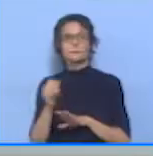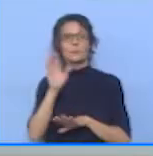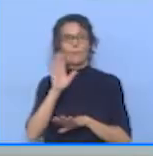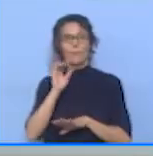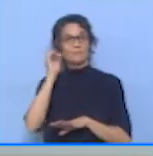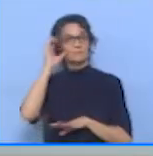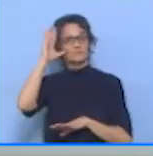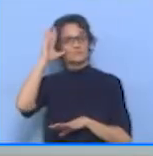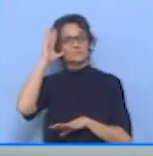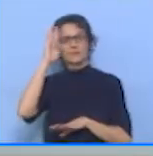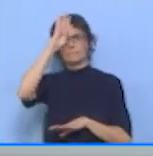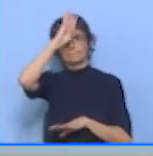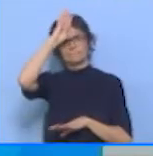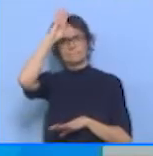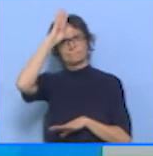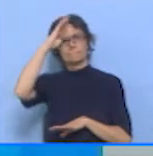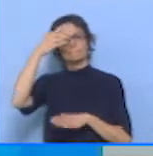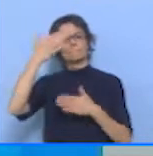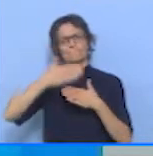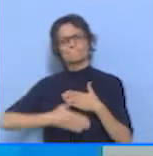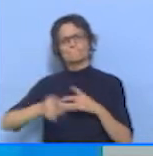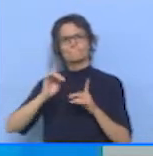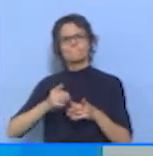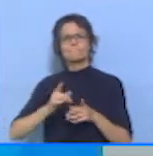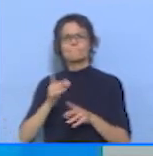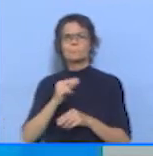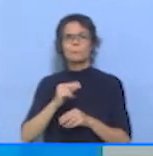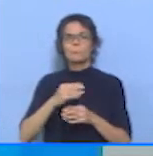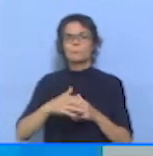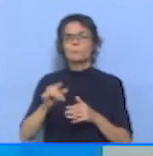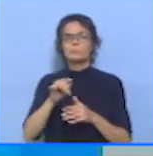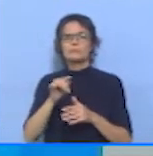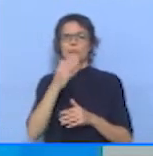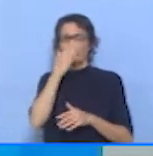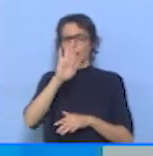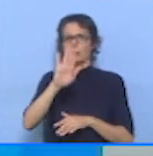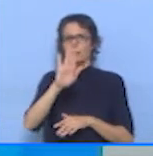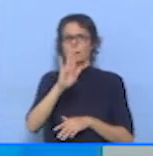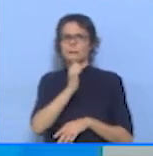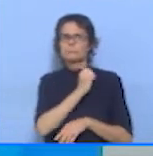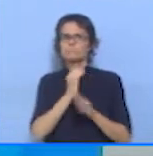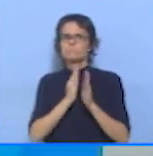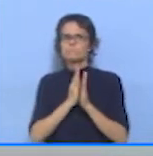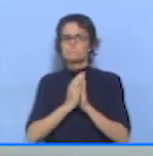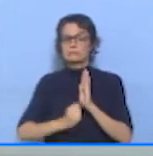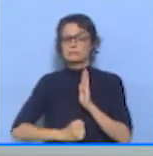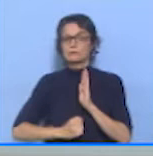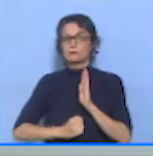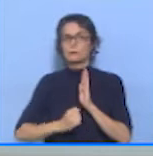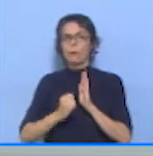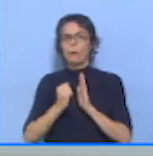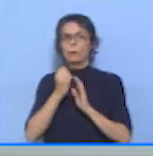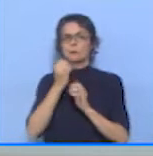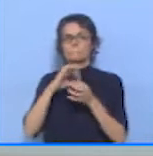Olá, muito boa tarde. O Papa Francisco inaugurou uma nova era na atitude da Igreja Católica diante das questões ambientais, sobretudo